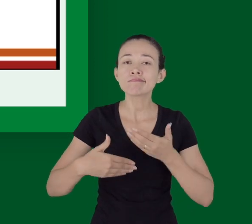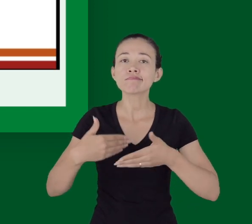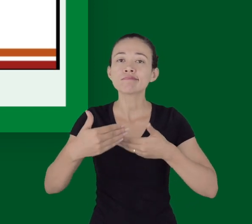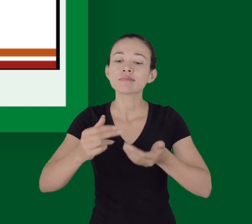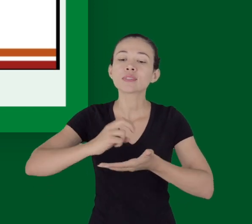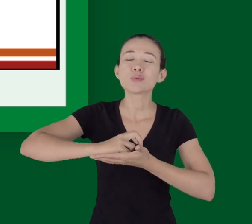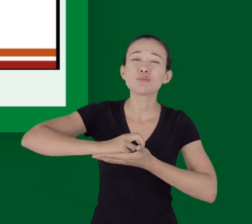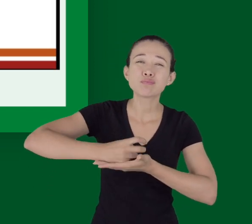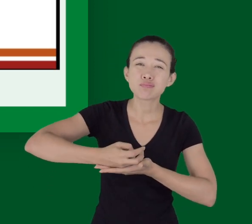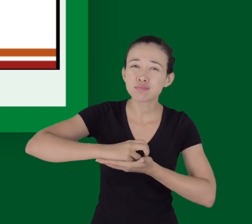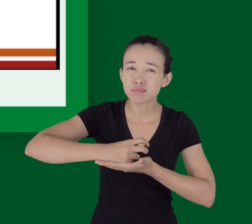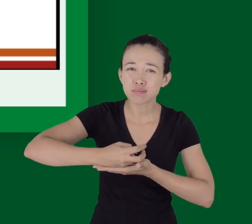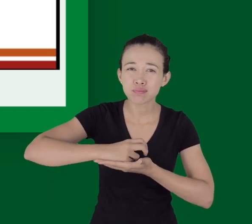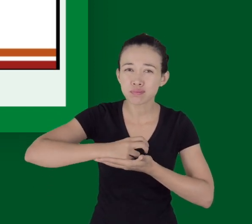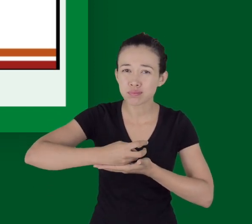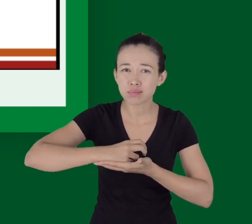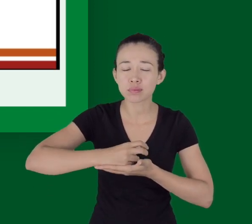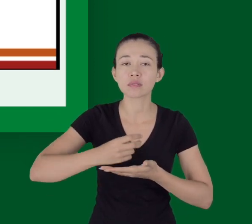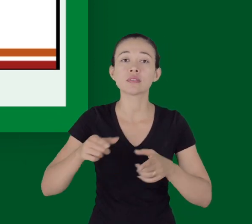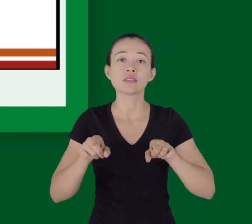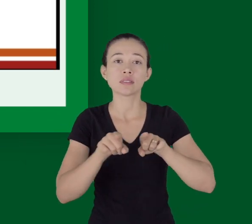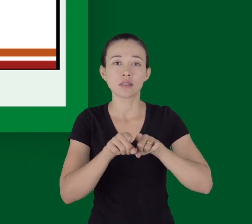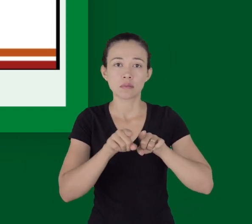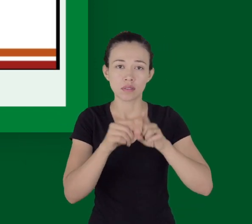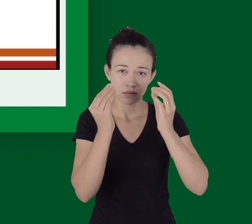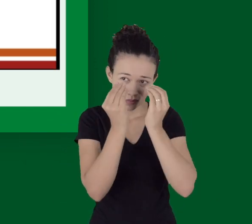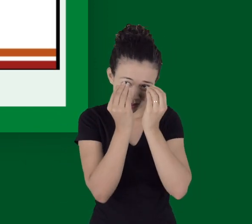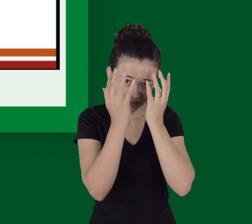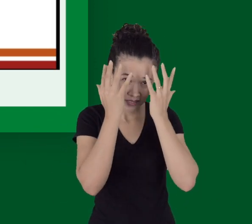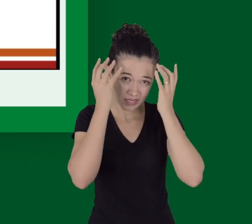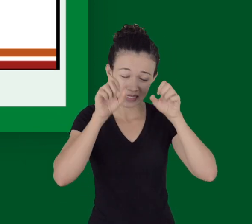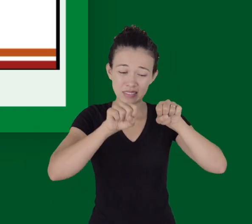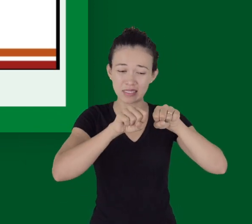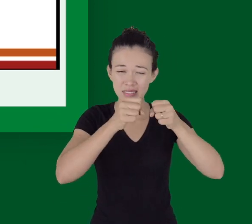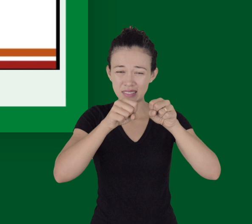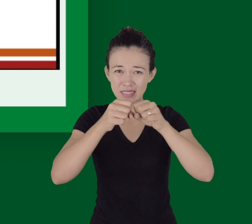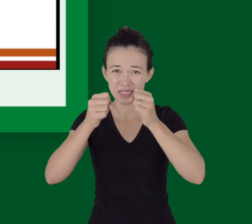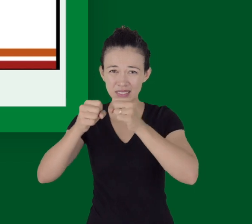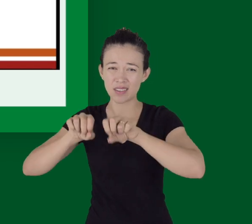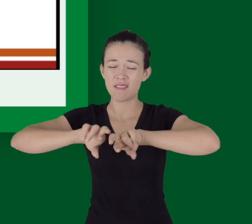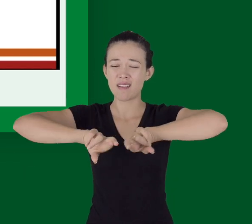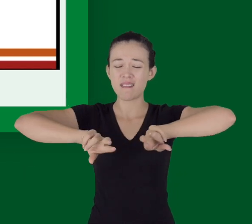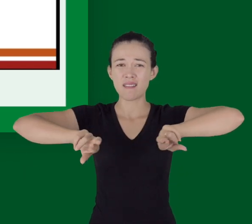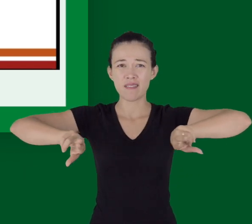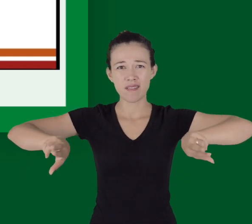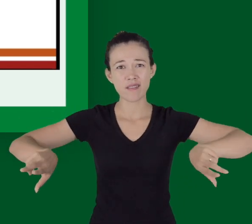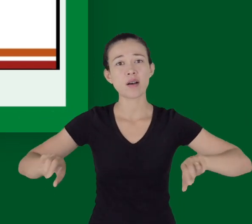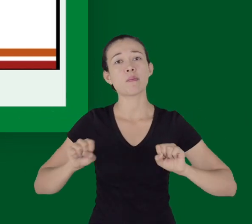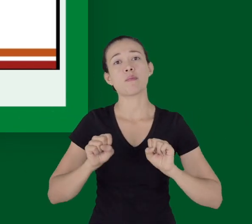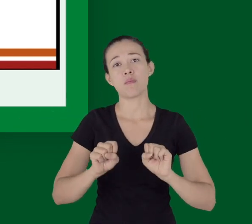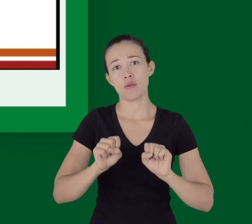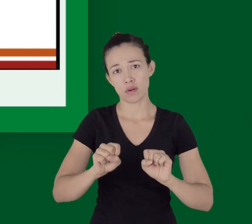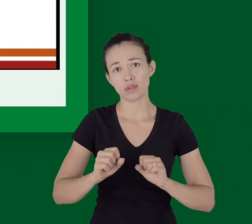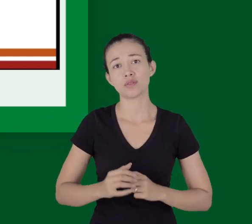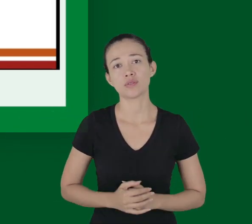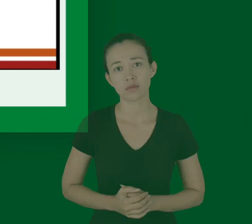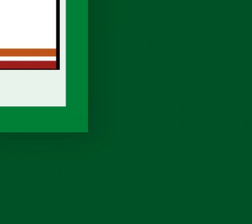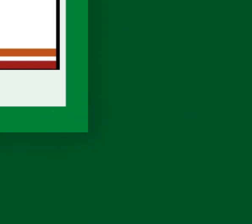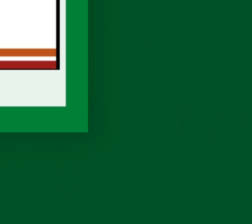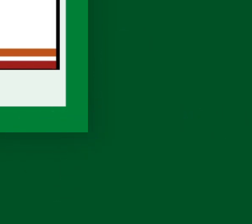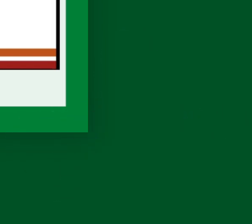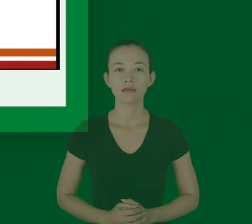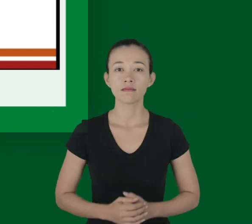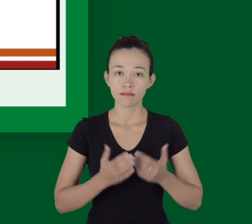vezes essa atividade elétrica anômala, que desencadeia convulsão, lesões vasculares e lesões de